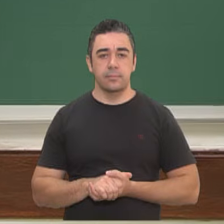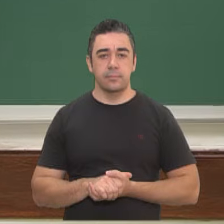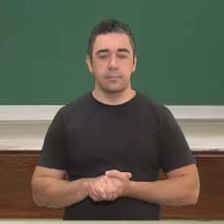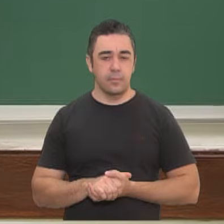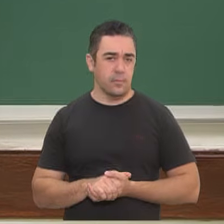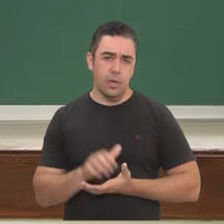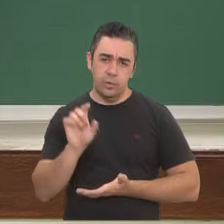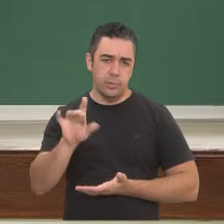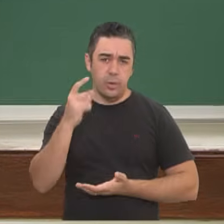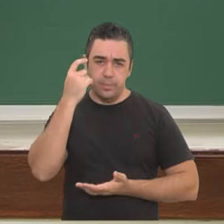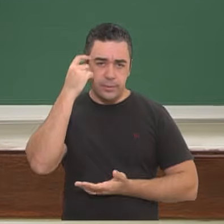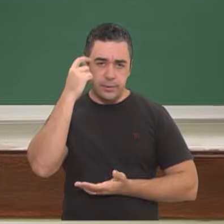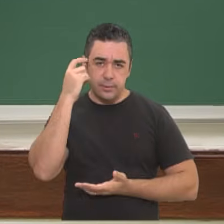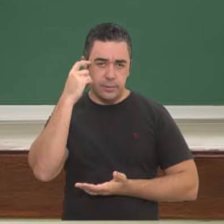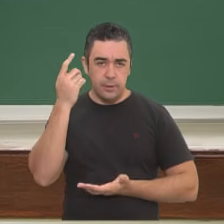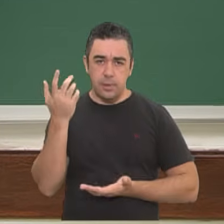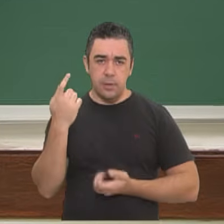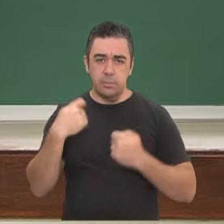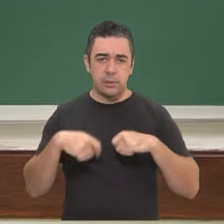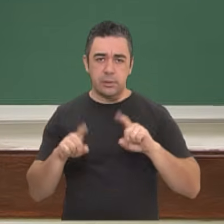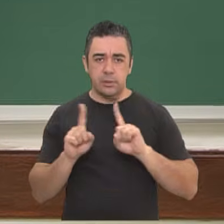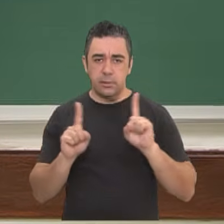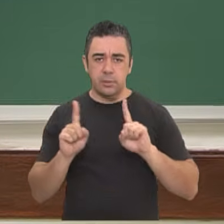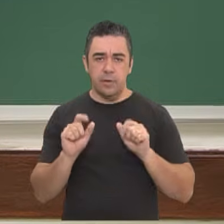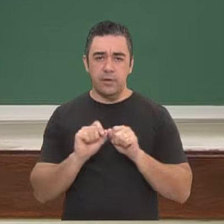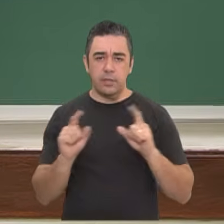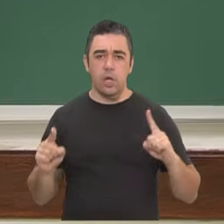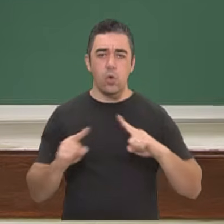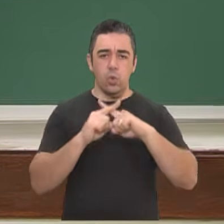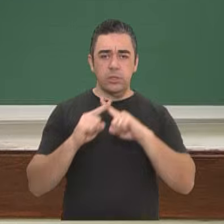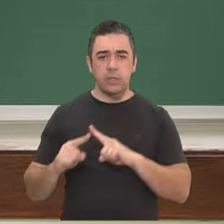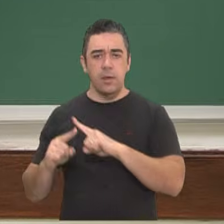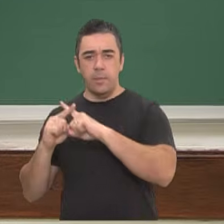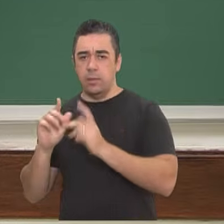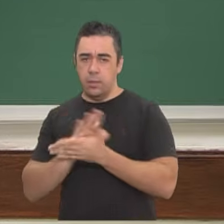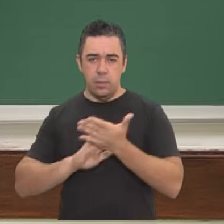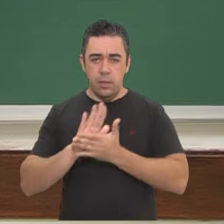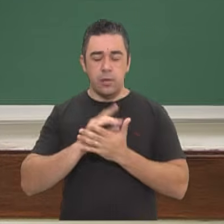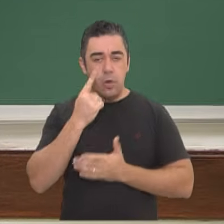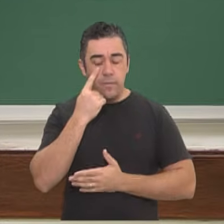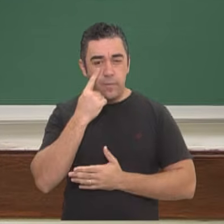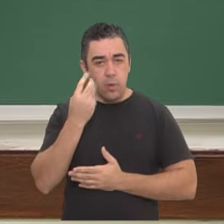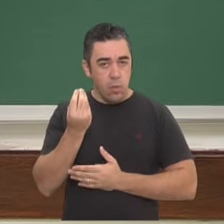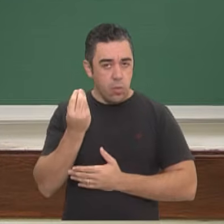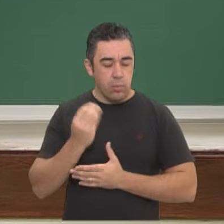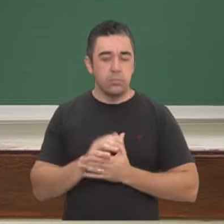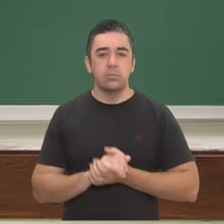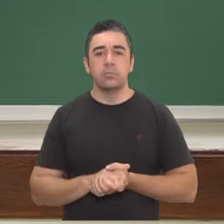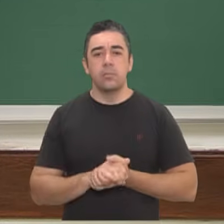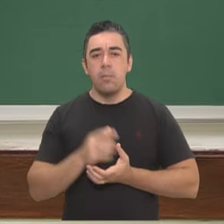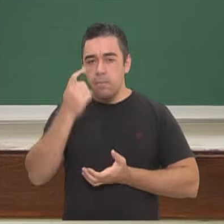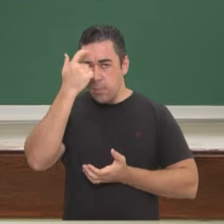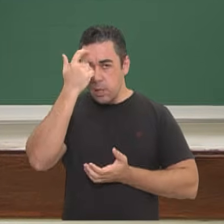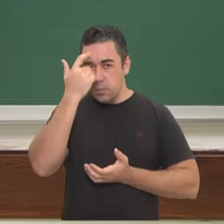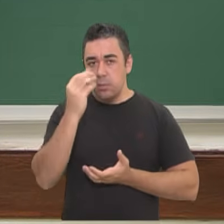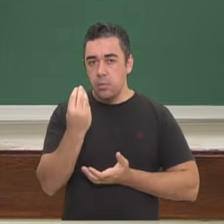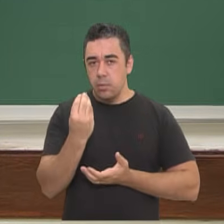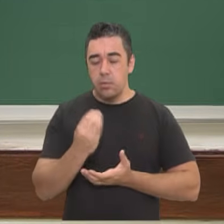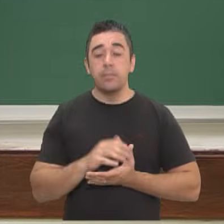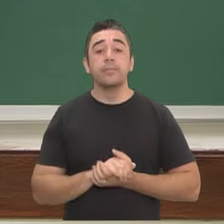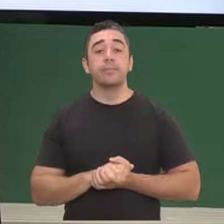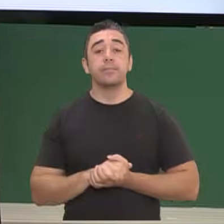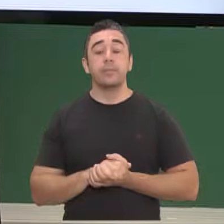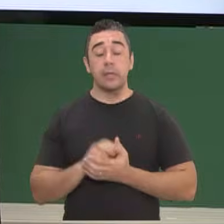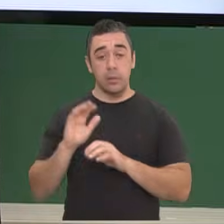Gente, esse era só pensar um pouquinho, né? Não tinha que fazer cruzamento, não tinha que fazer nada. Então vamos ver lá como é que é. Então vamos pensar aqui, ó. Para